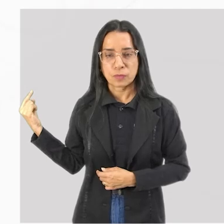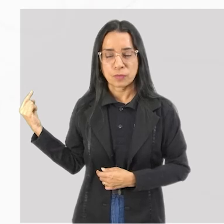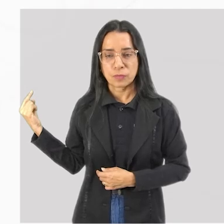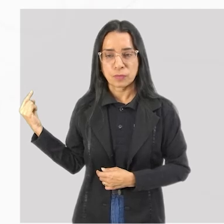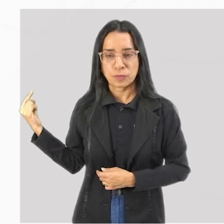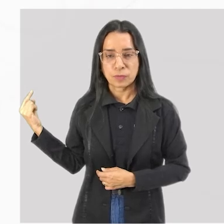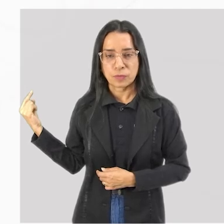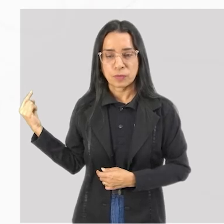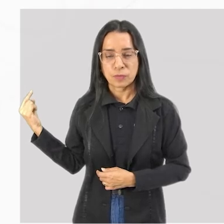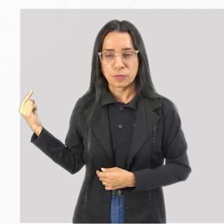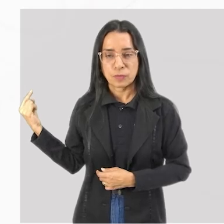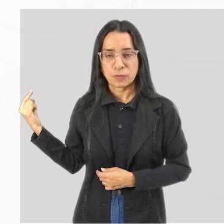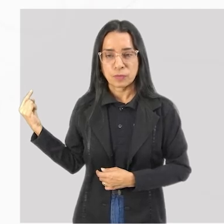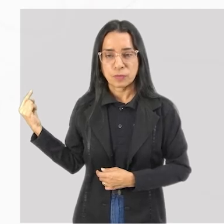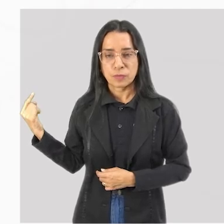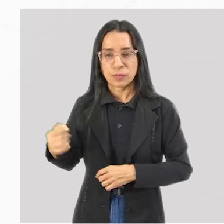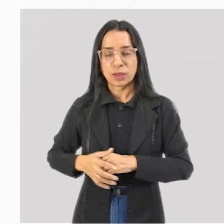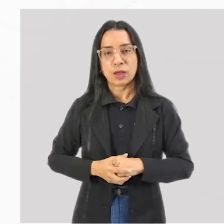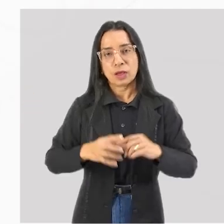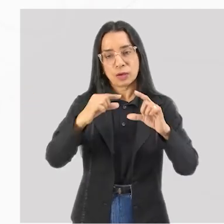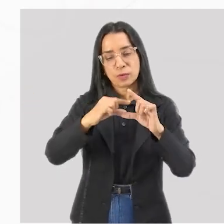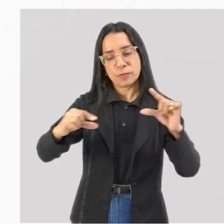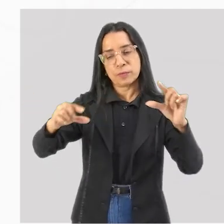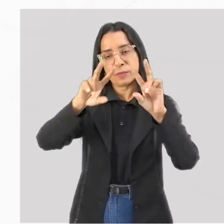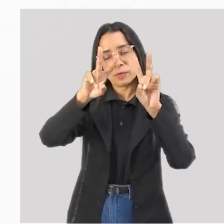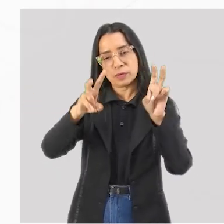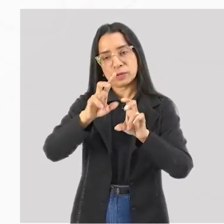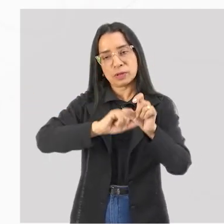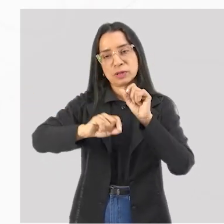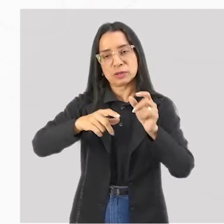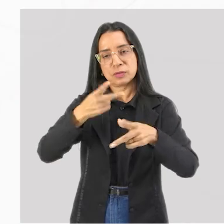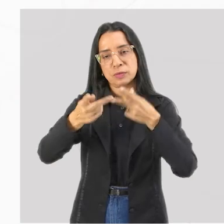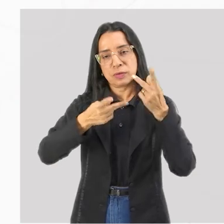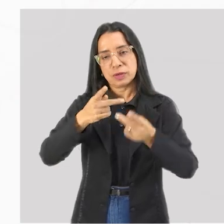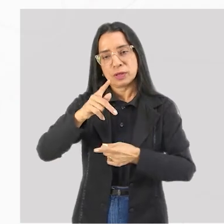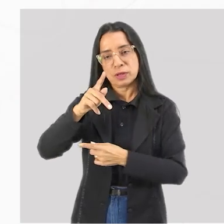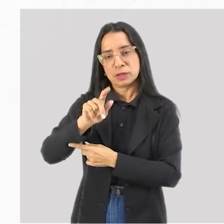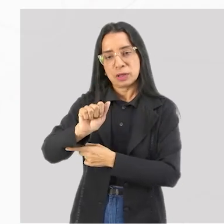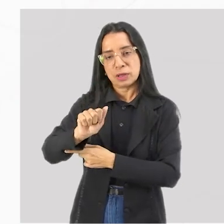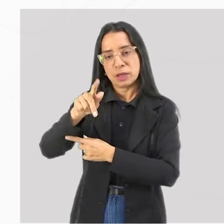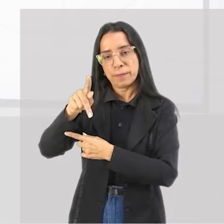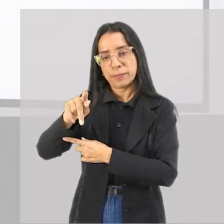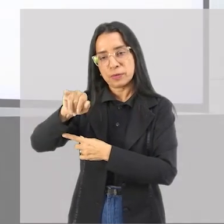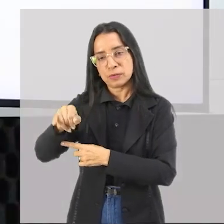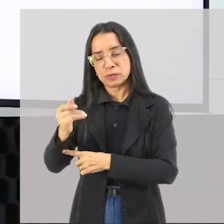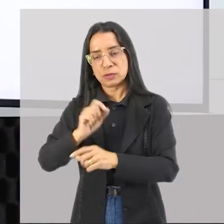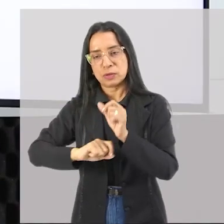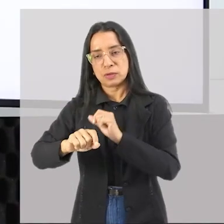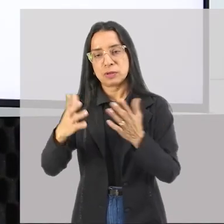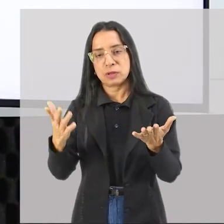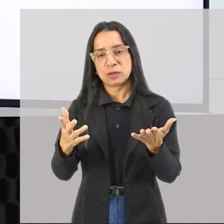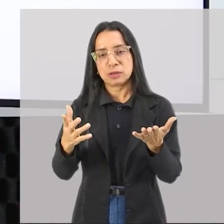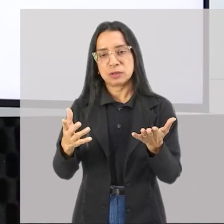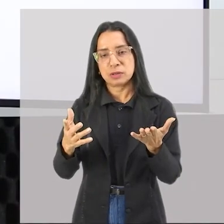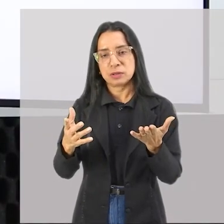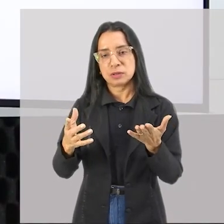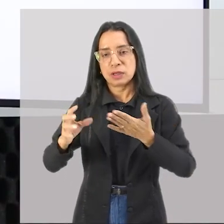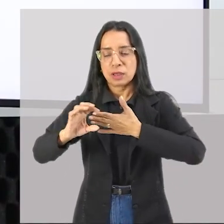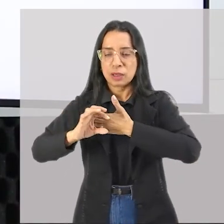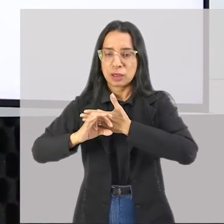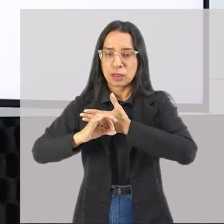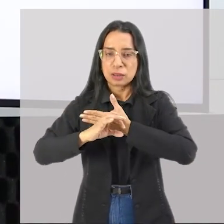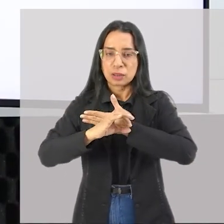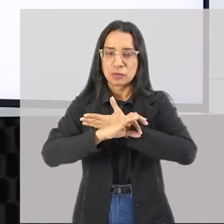citação que foi falada pelo APJ Abdul Kalam, que foi o ex-presidente da Índia. Essa conjunção like,